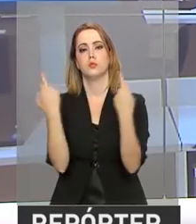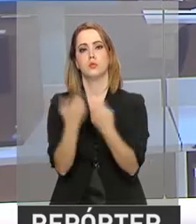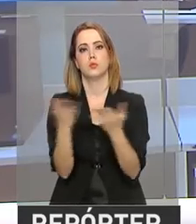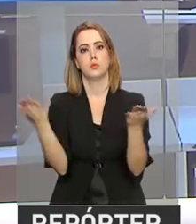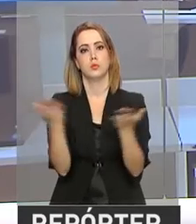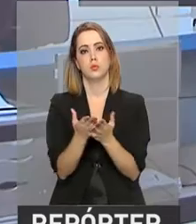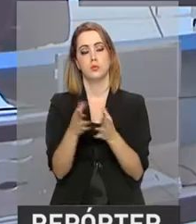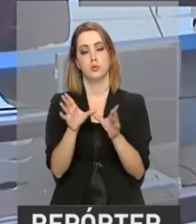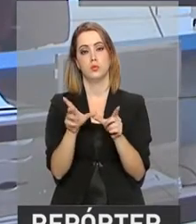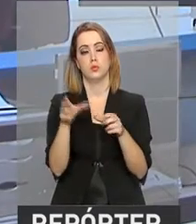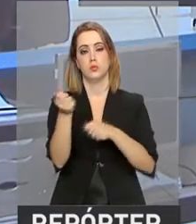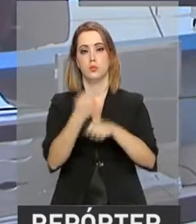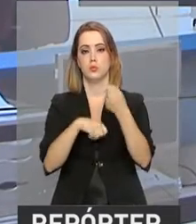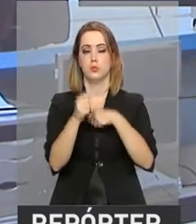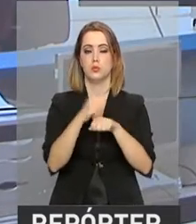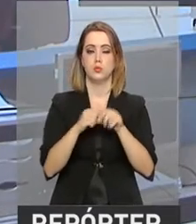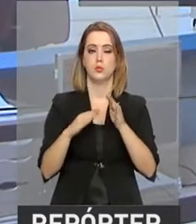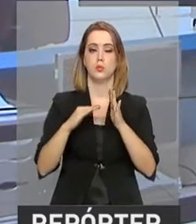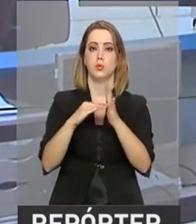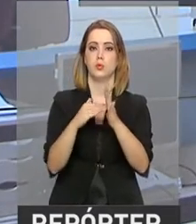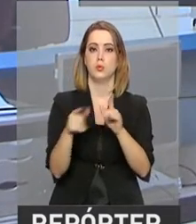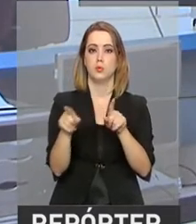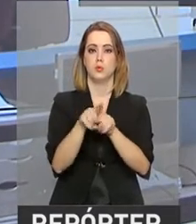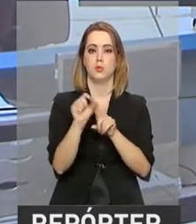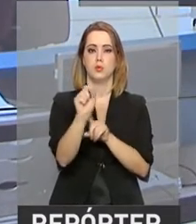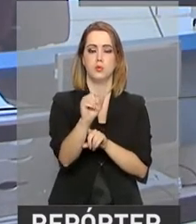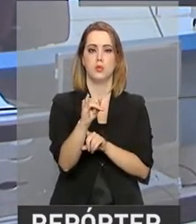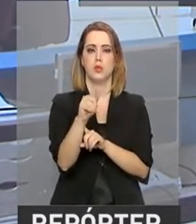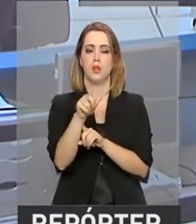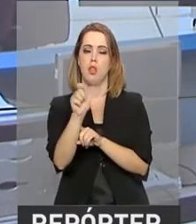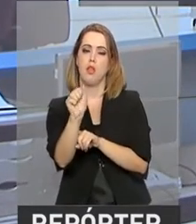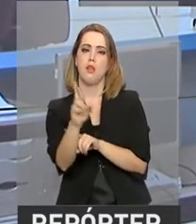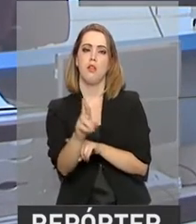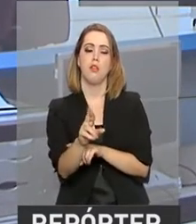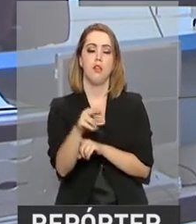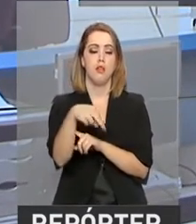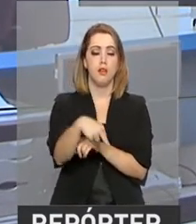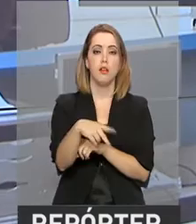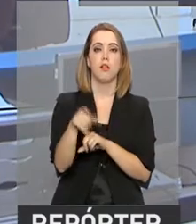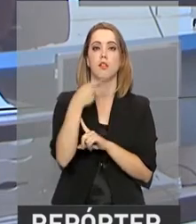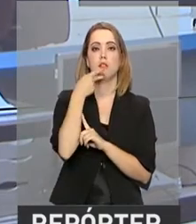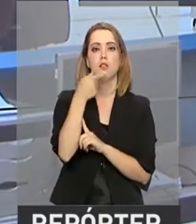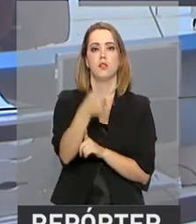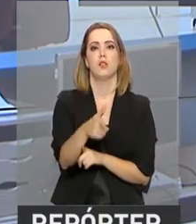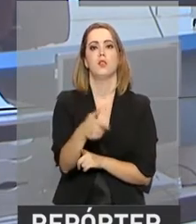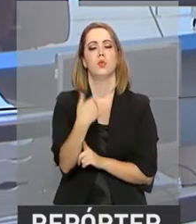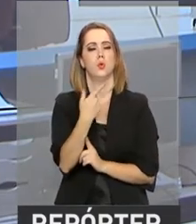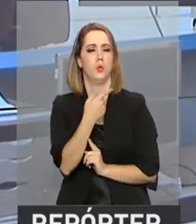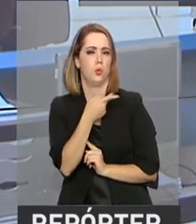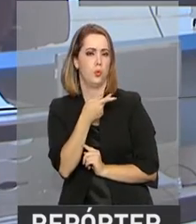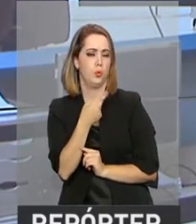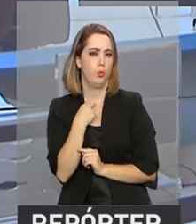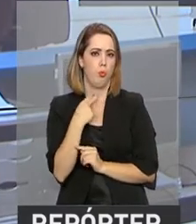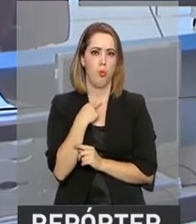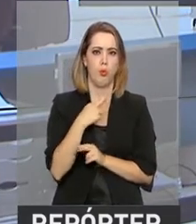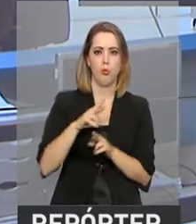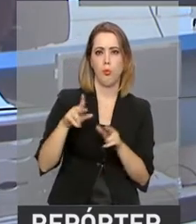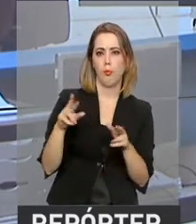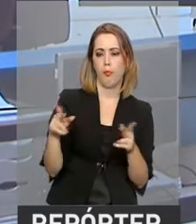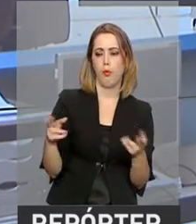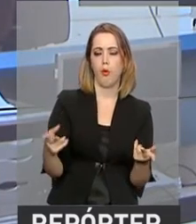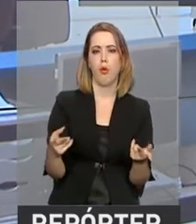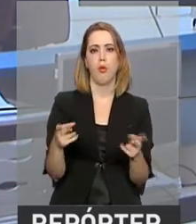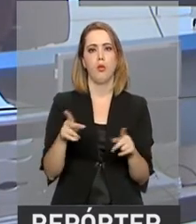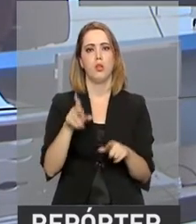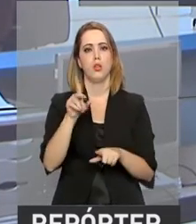do senado que ligou definir disse também que não há previsão para flexibilizar a política monetária ou seja mudar